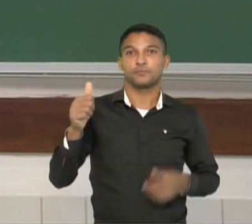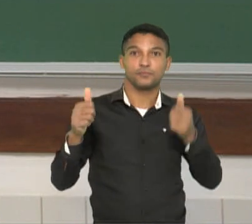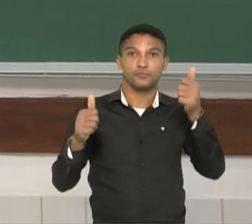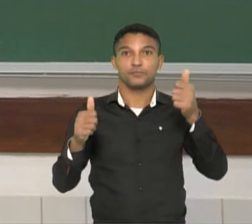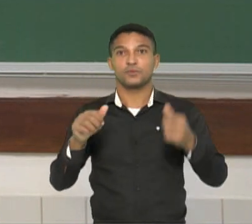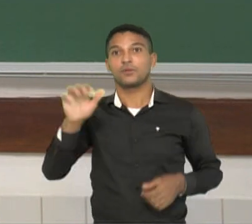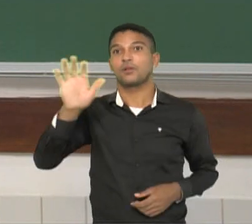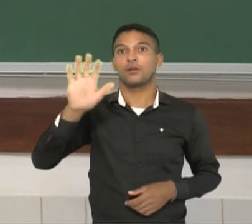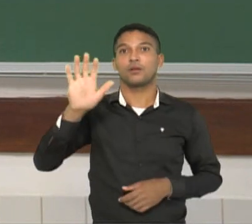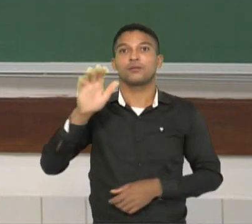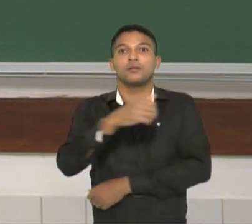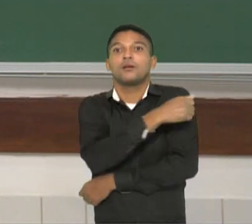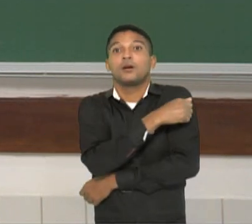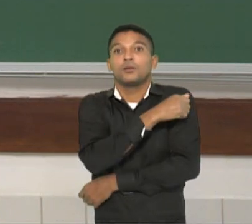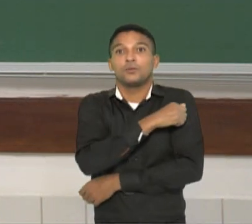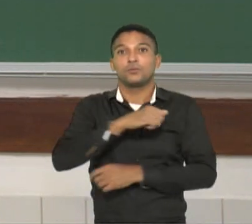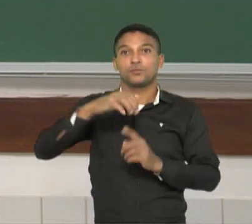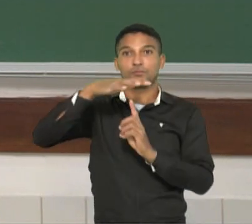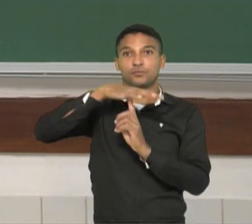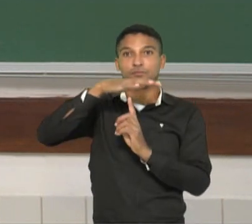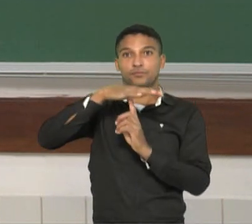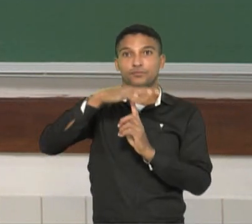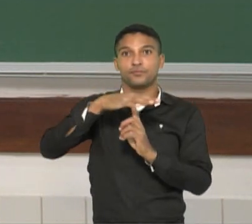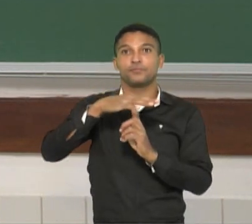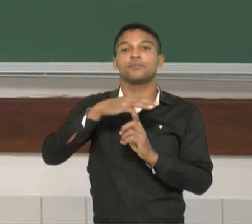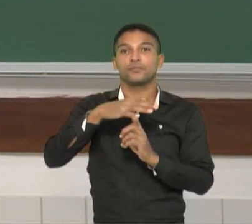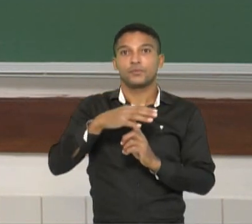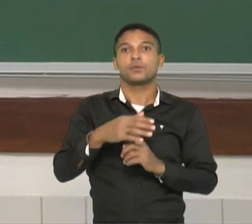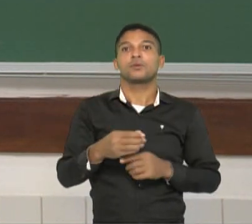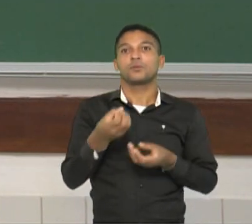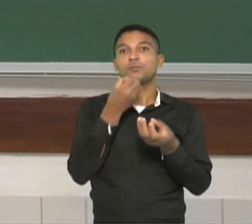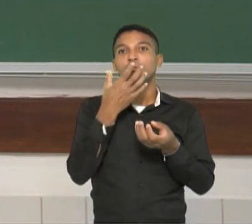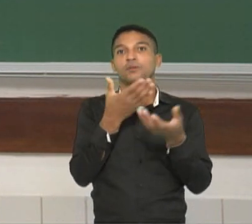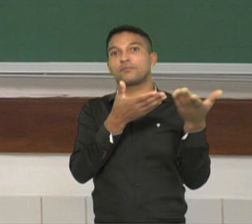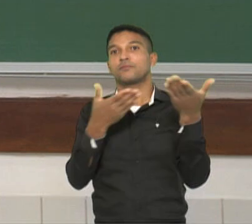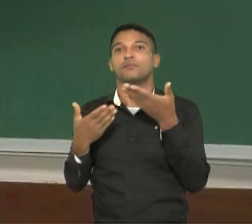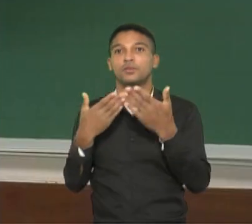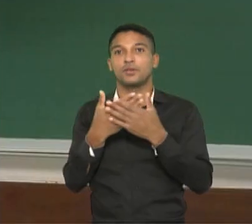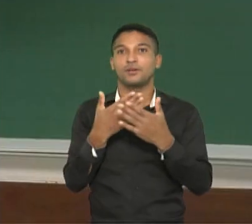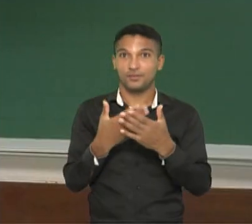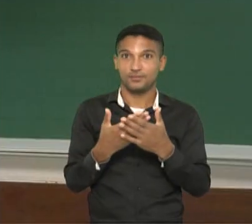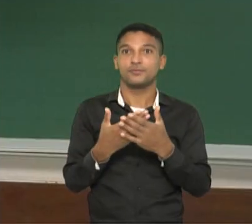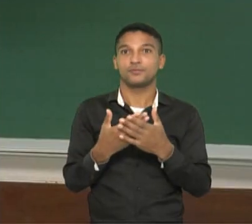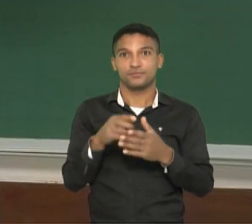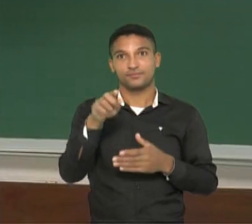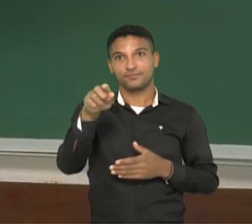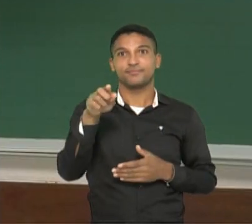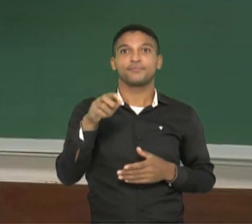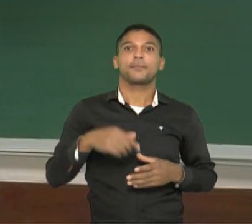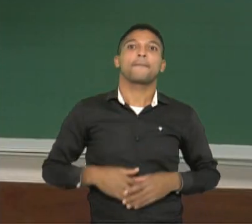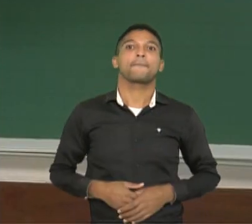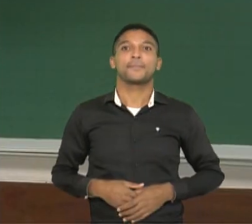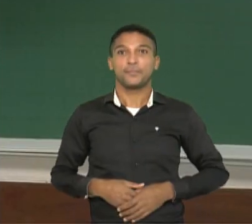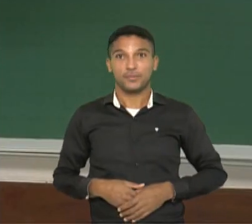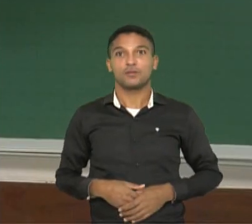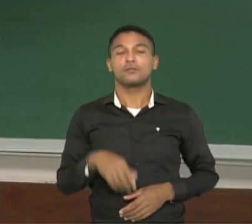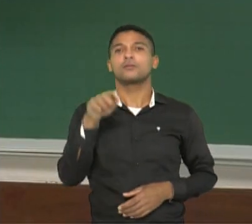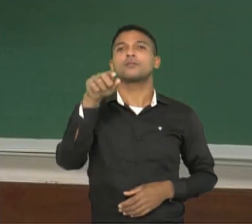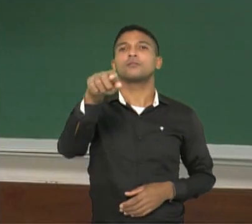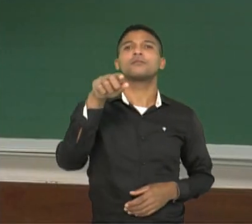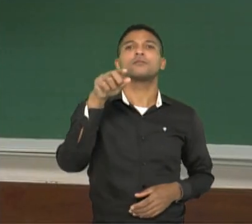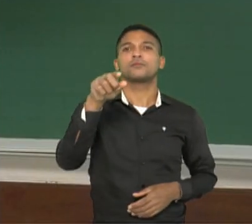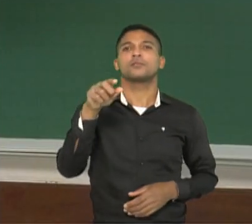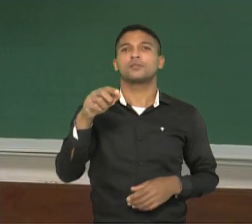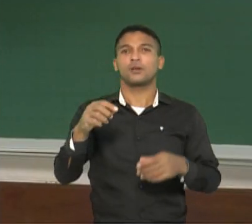Olá, estudante do estado do Paraná, bem-vindo à nossa aula de Geografia do programa Aula Paraná. E eu quero cumprimentar você que está acompanhando essa aula pelo aplicativo Aula